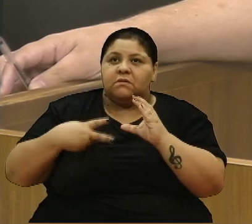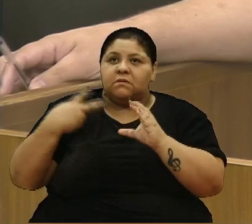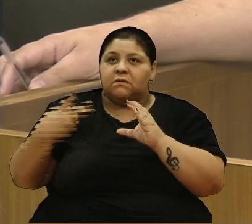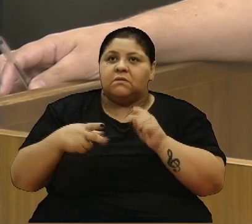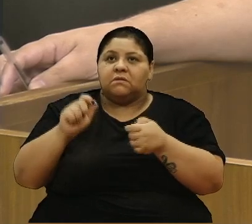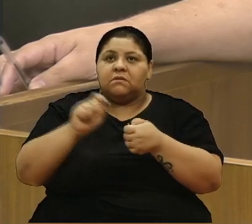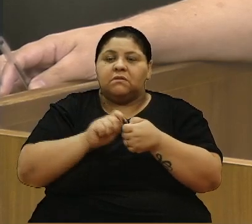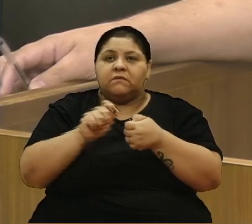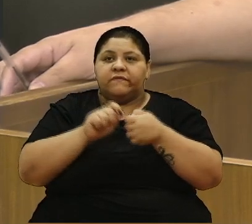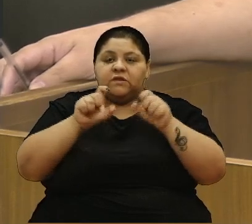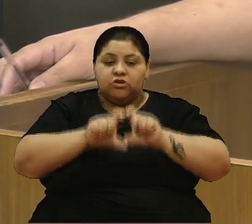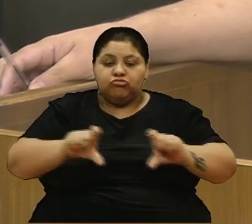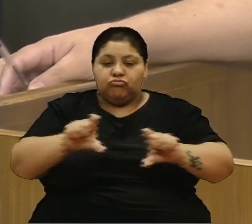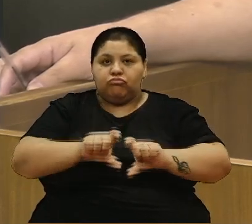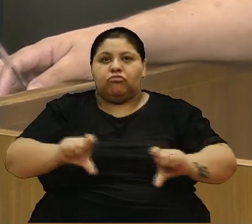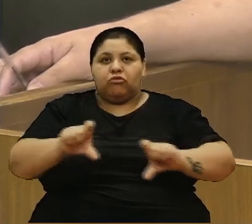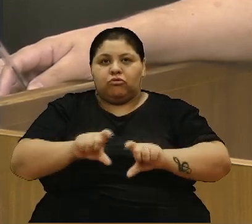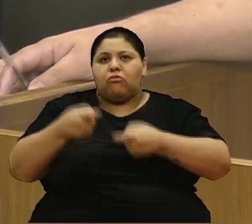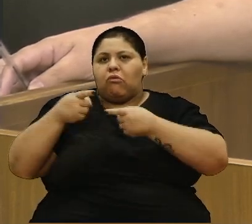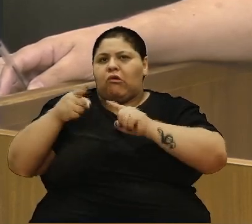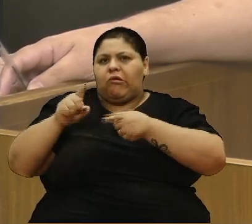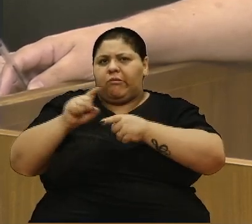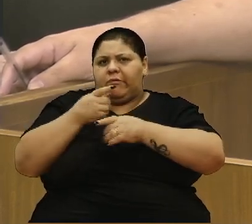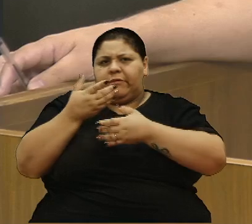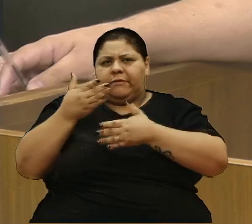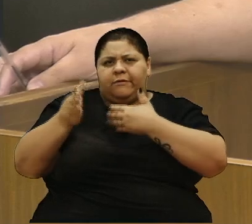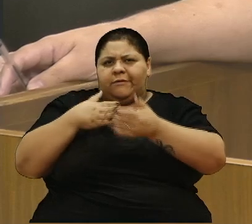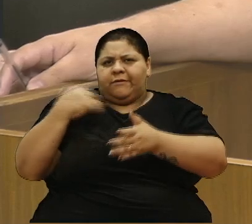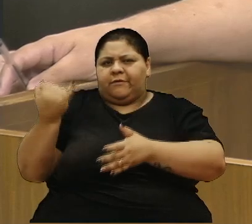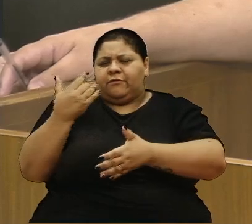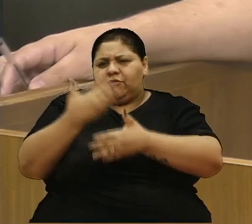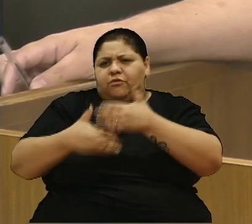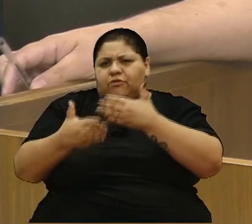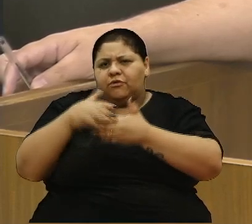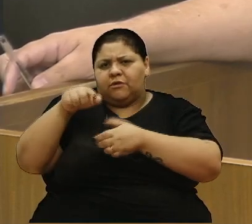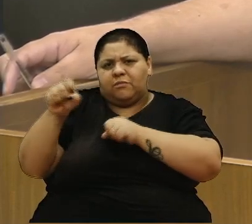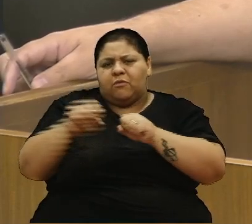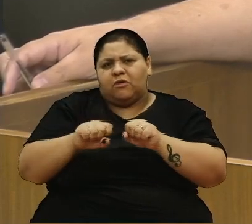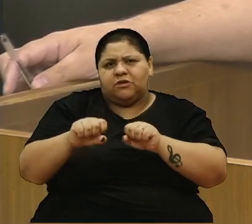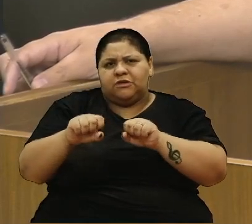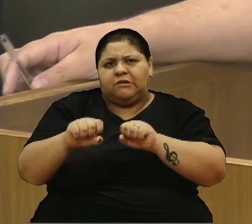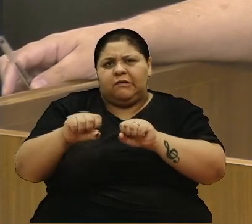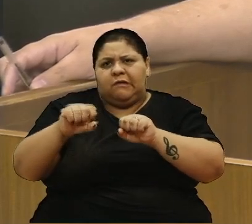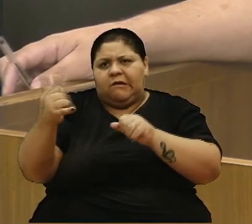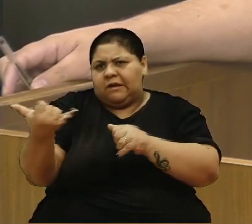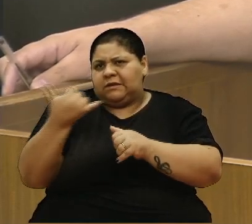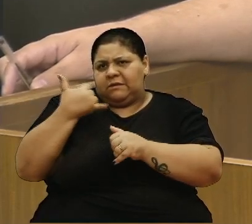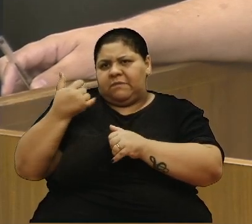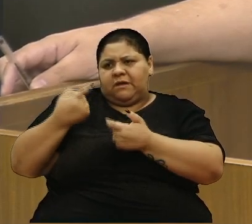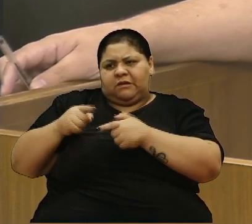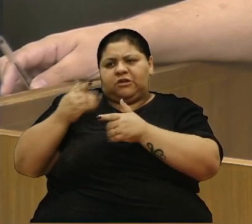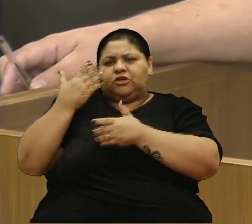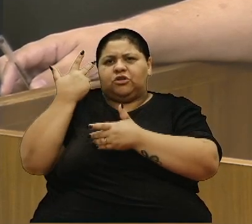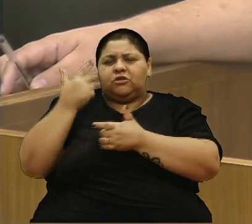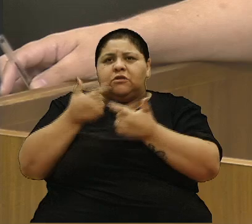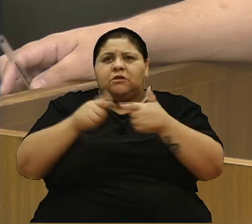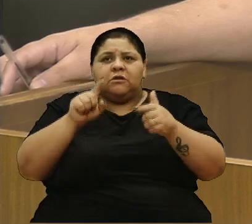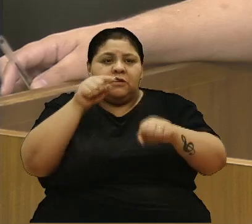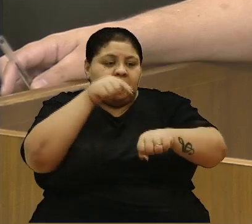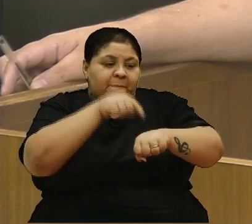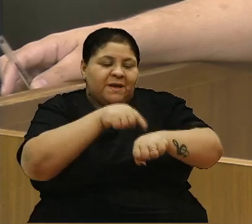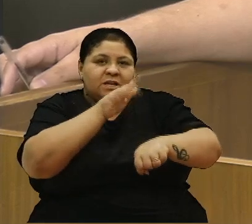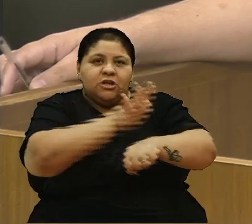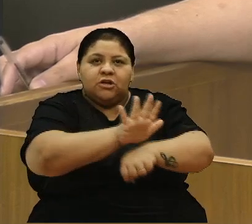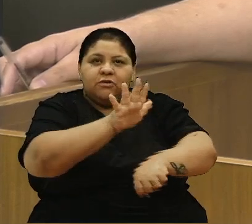fazendo comentários críticos. A crítica é o de menos, porque todos nós aqui estamos sujeitos a críticas, né? Isso é o de menos. Mas em horário de hora extra